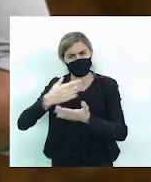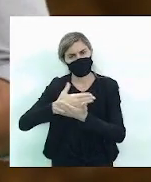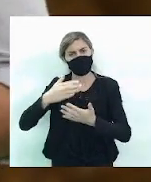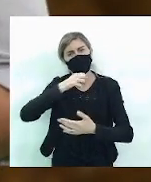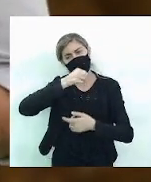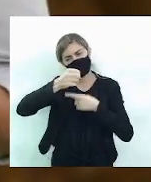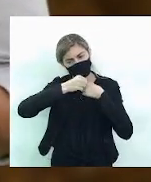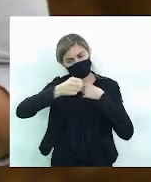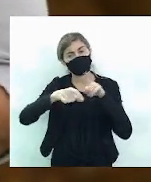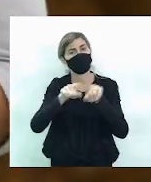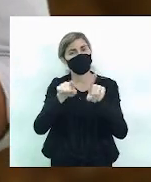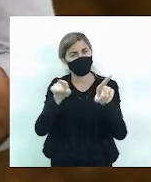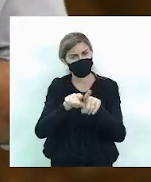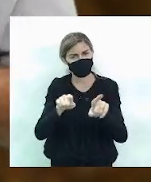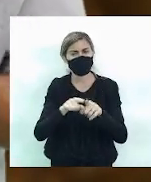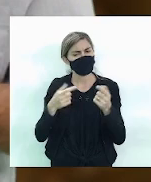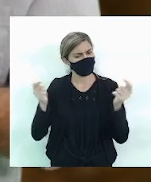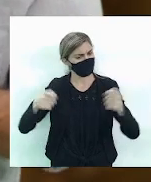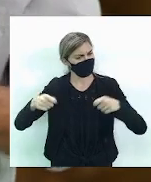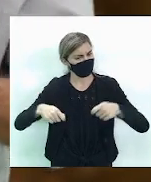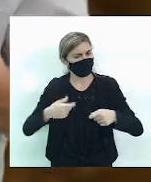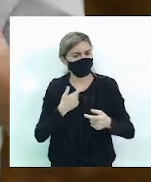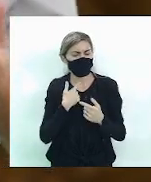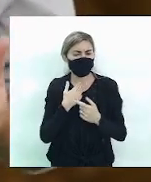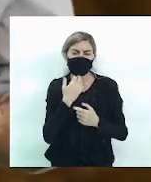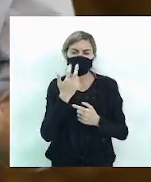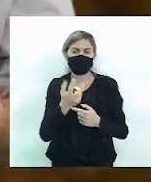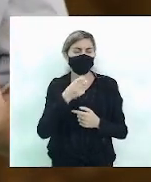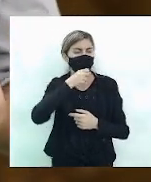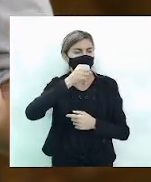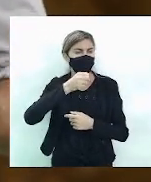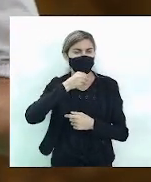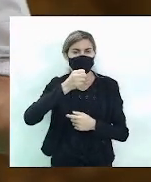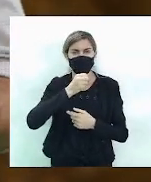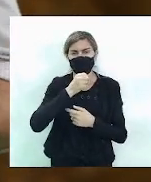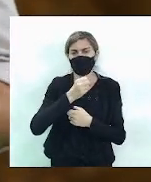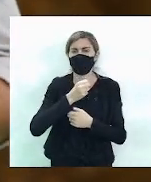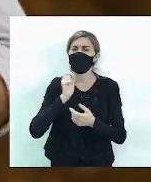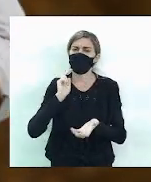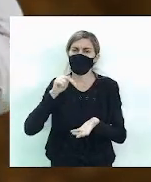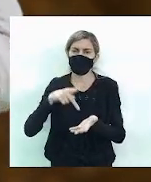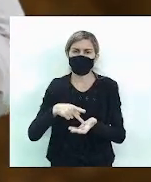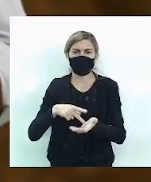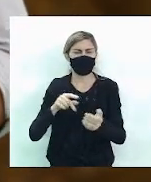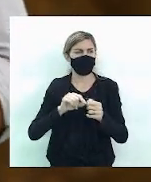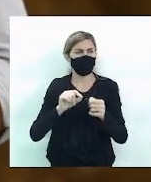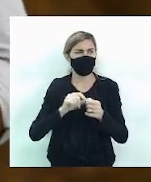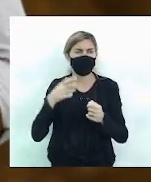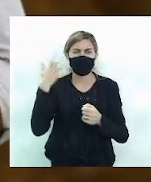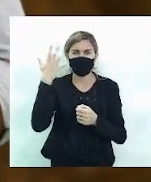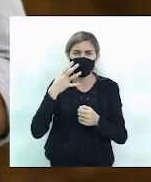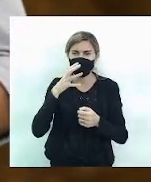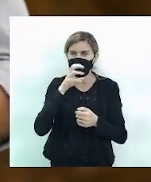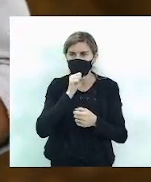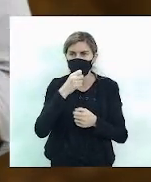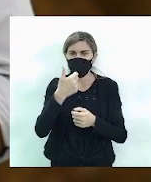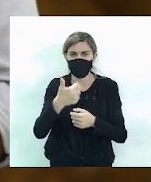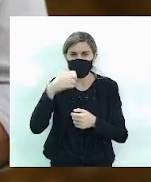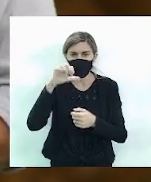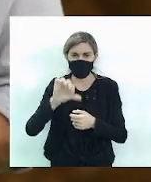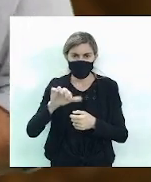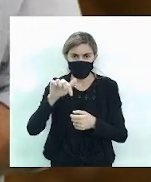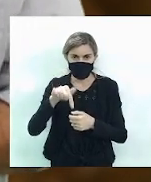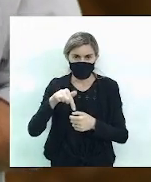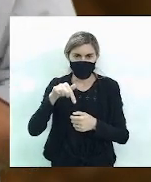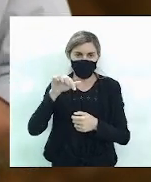a cantar. Ele disse, poxa, eu posso realmente cantar. E aí ele realmente passou a gravar música em